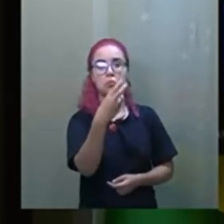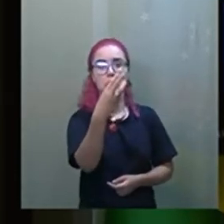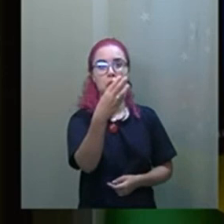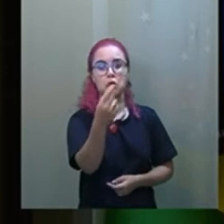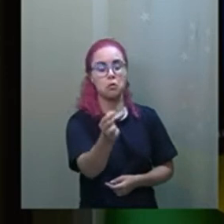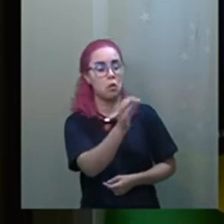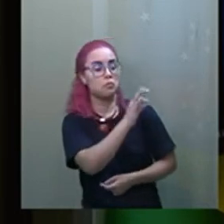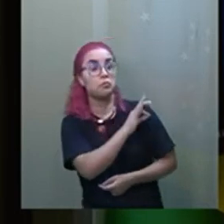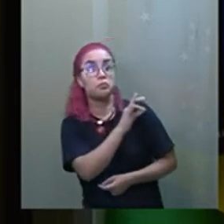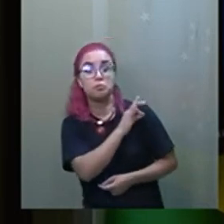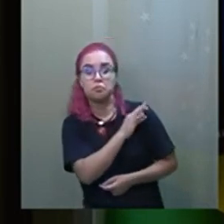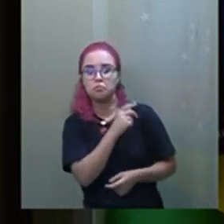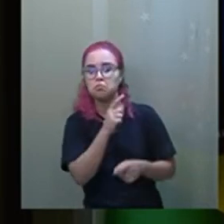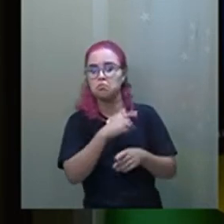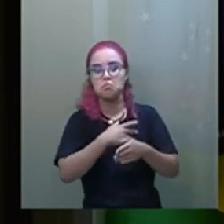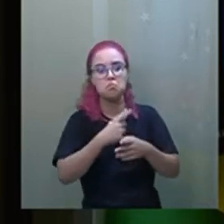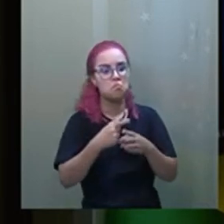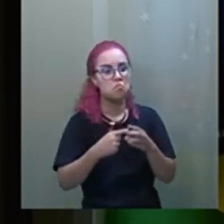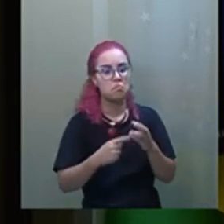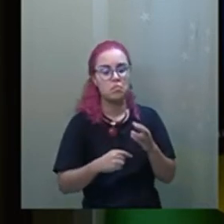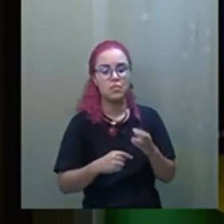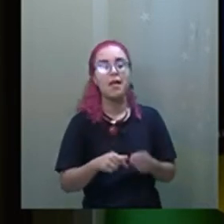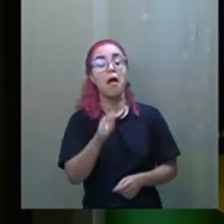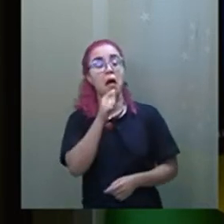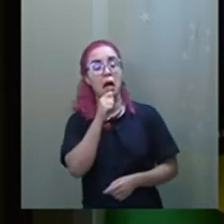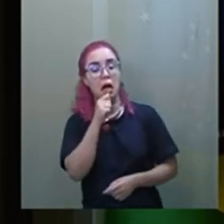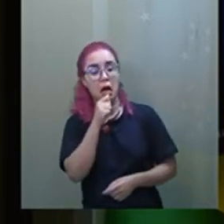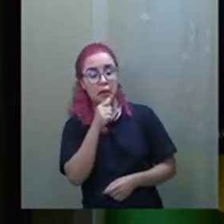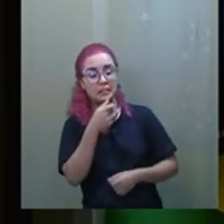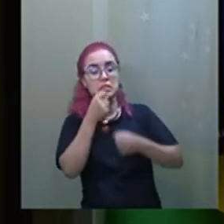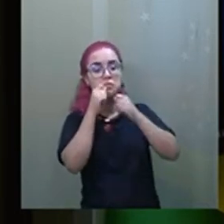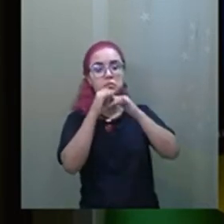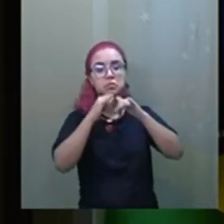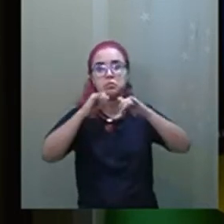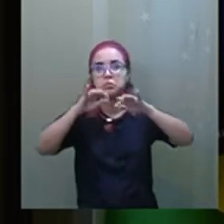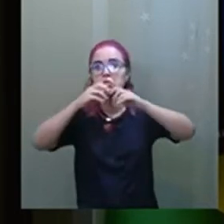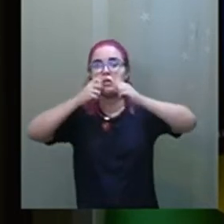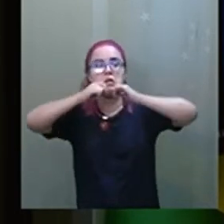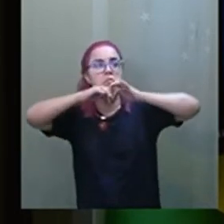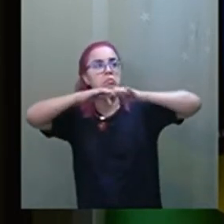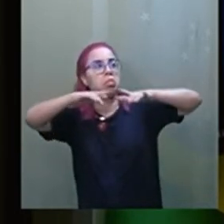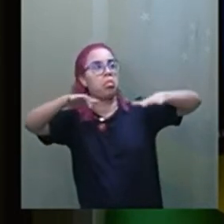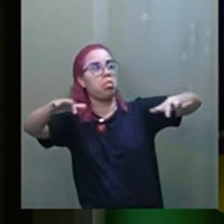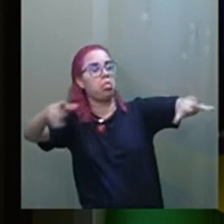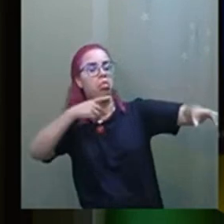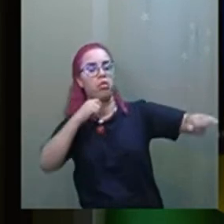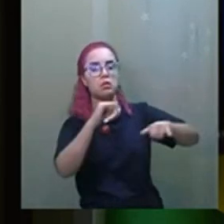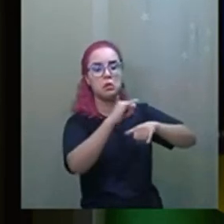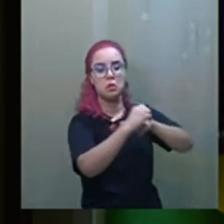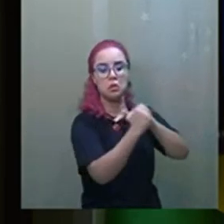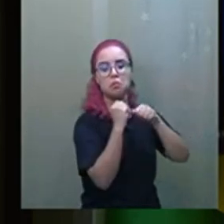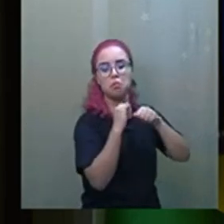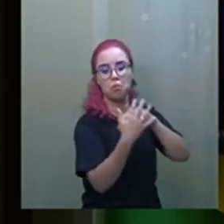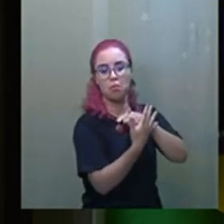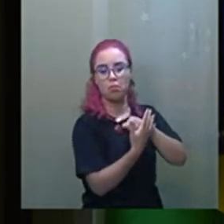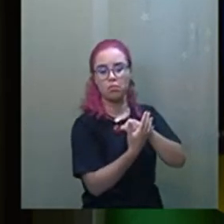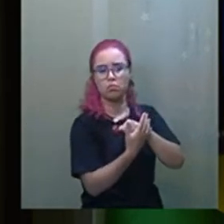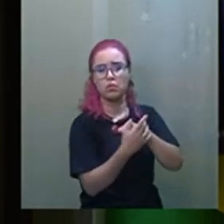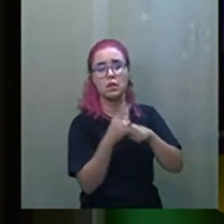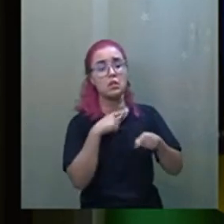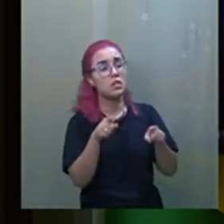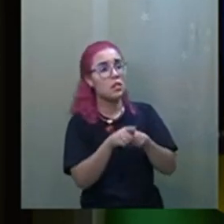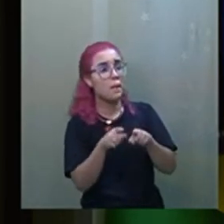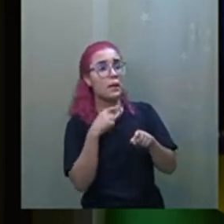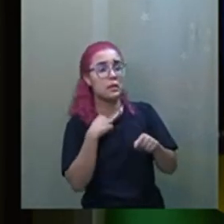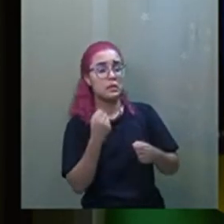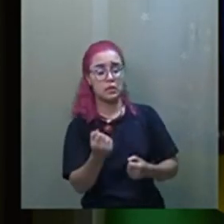doses, ainda está sujeita a transmitir o vírus, assim como ser novamente infectada. Você está vendo nos países,